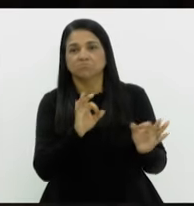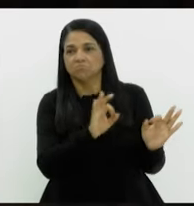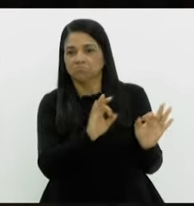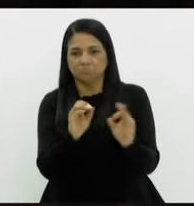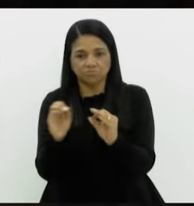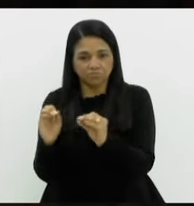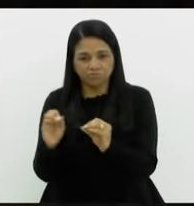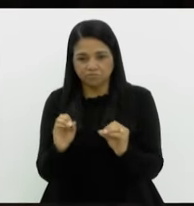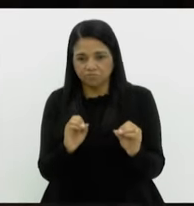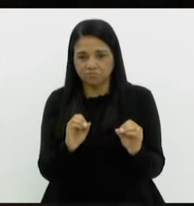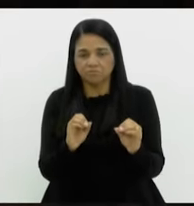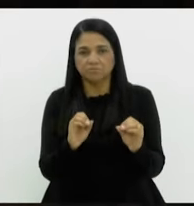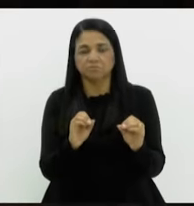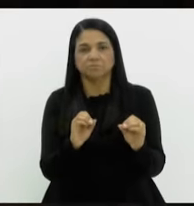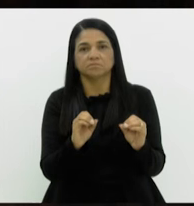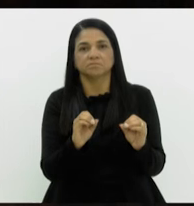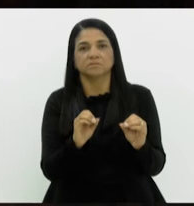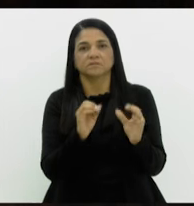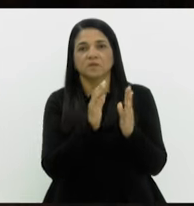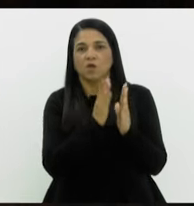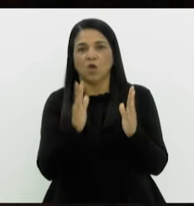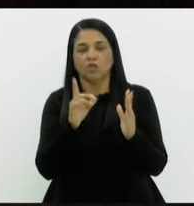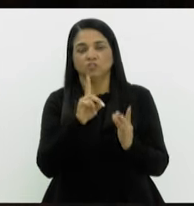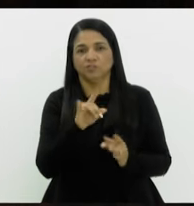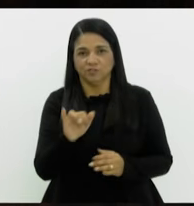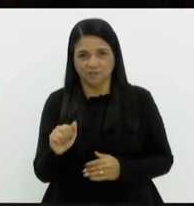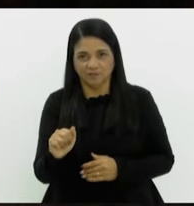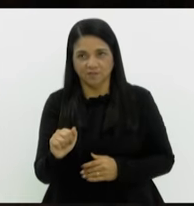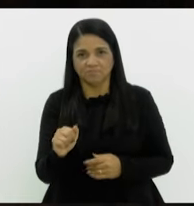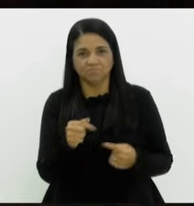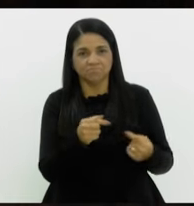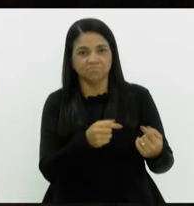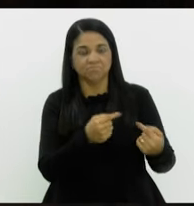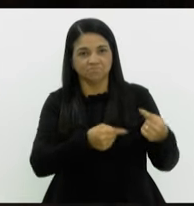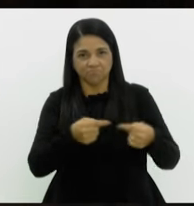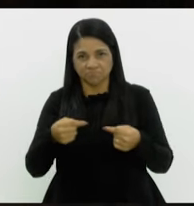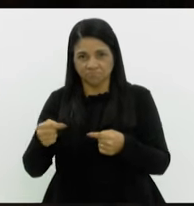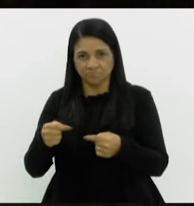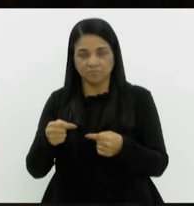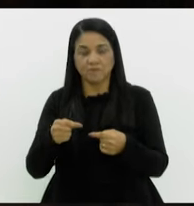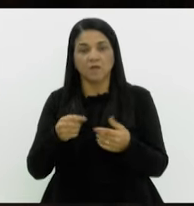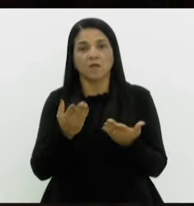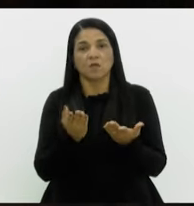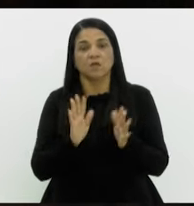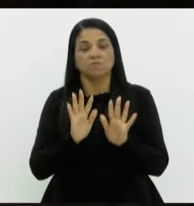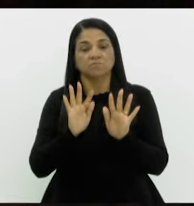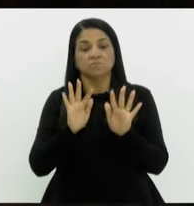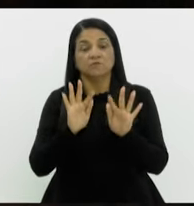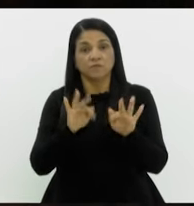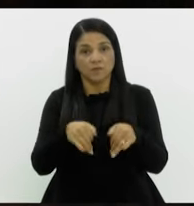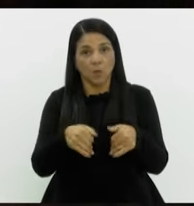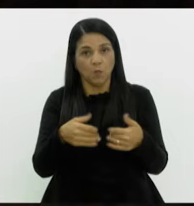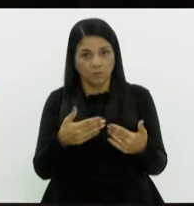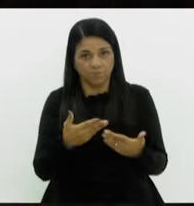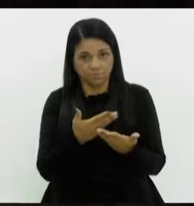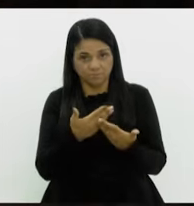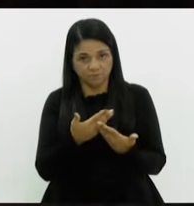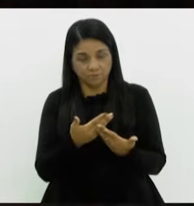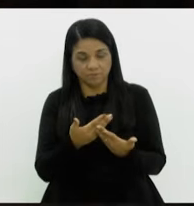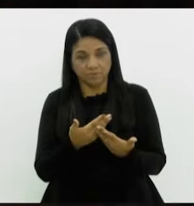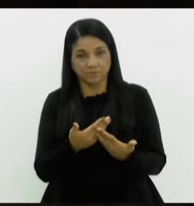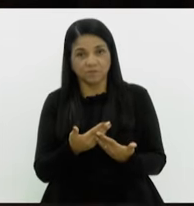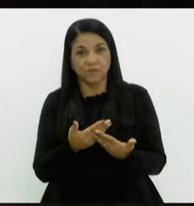mais a tratar na ordem do dia, passa seu expediente final. Nosso primeiro